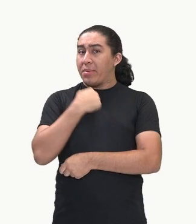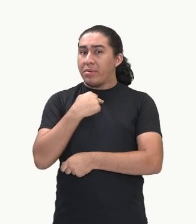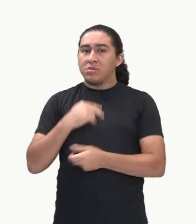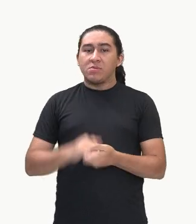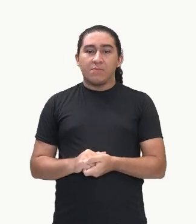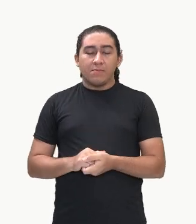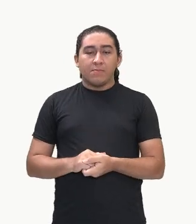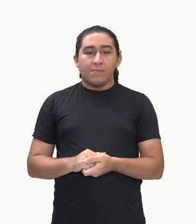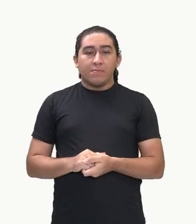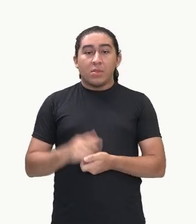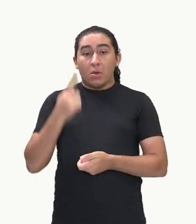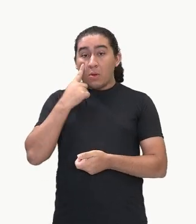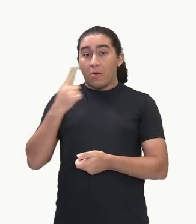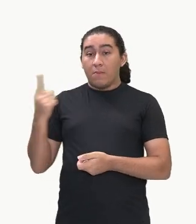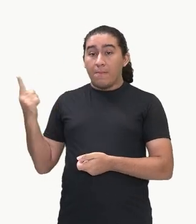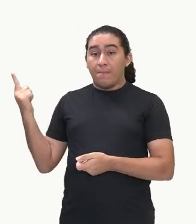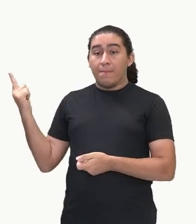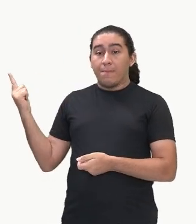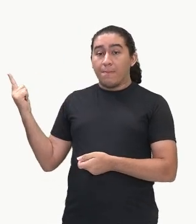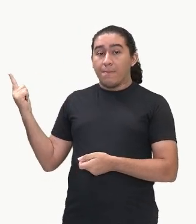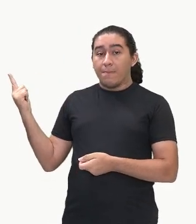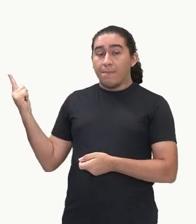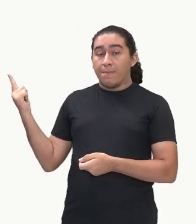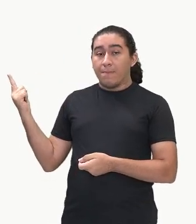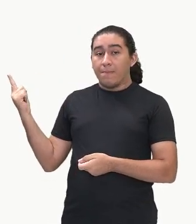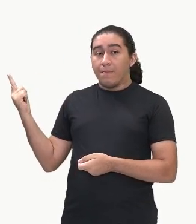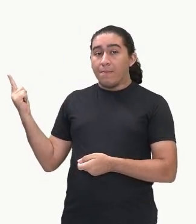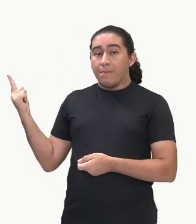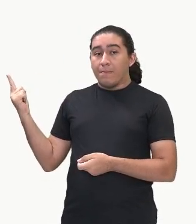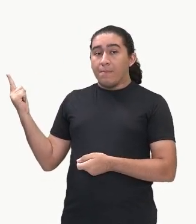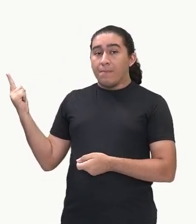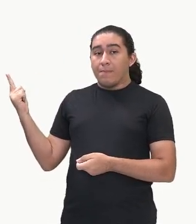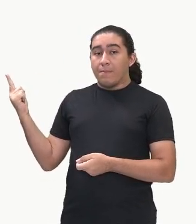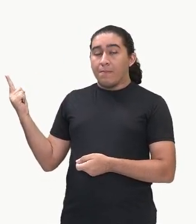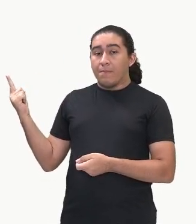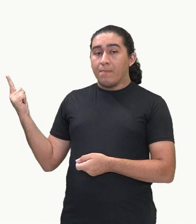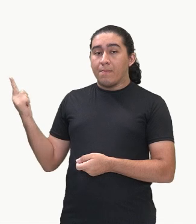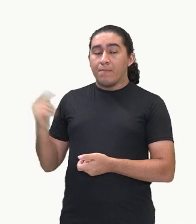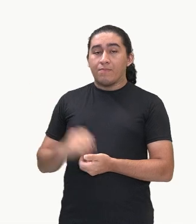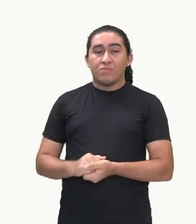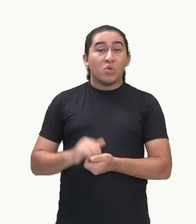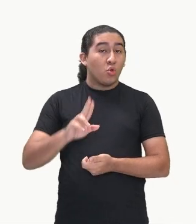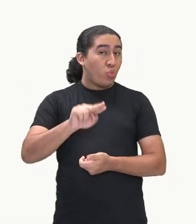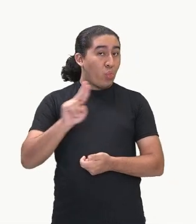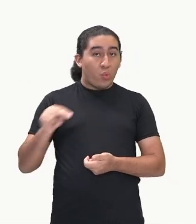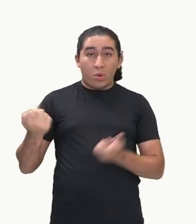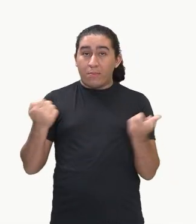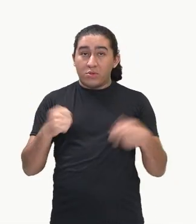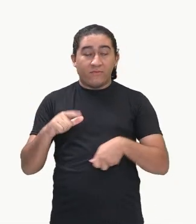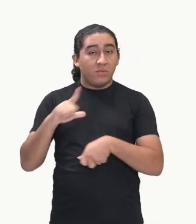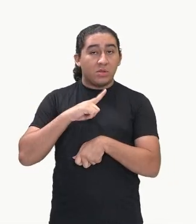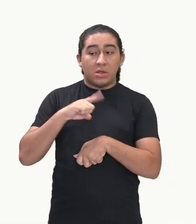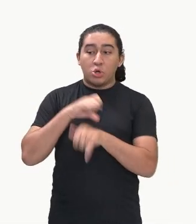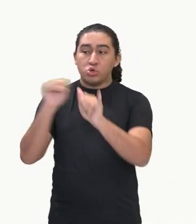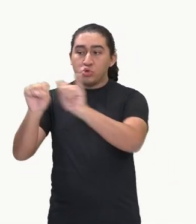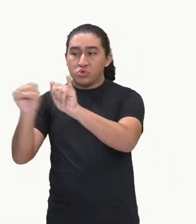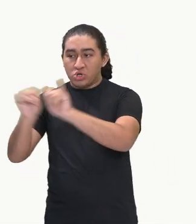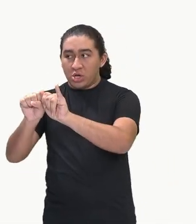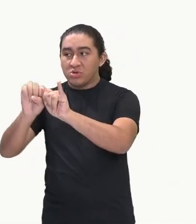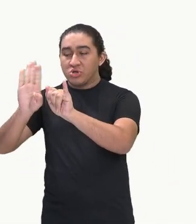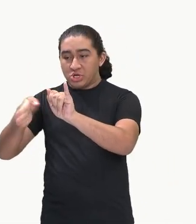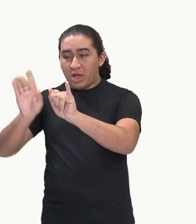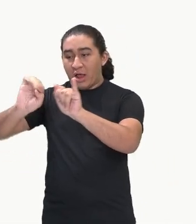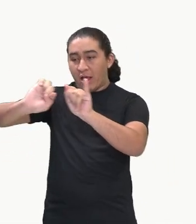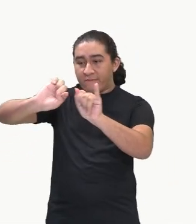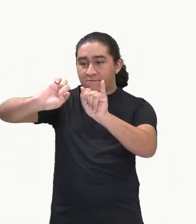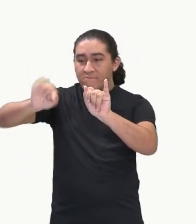sujeito, José Carlos chegou mais cedo. Eu jamais vou poder utilizar uma vírgula aqui